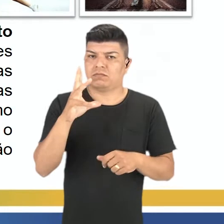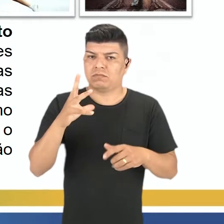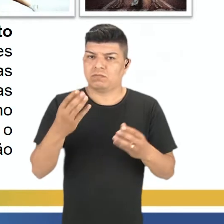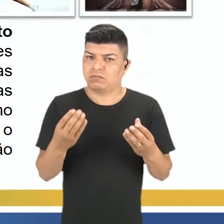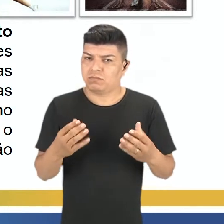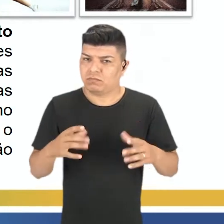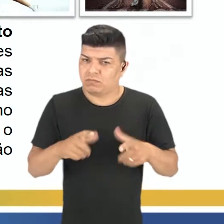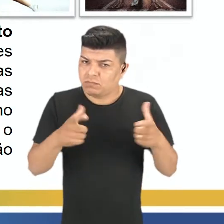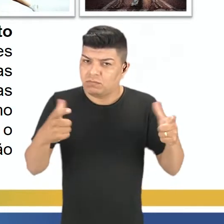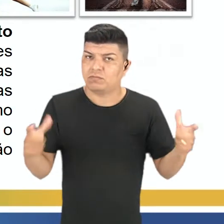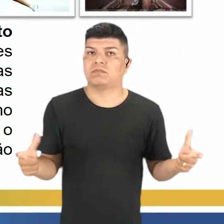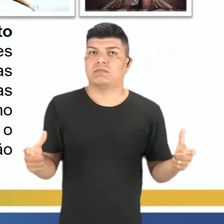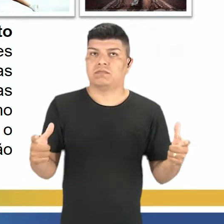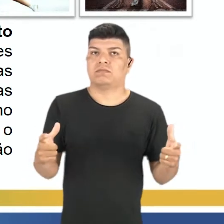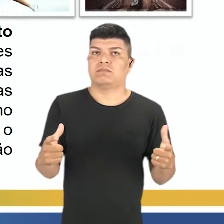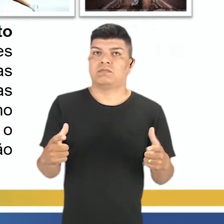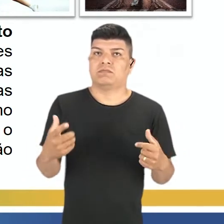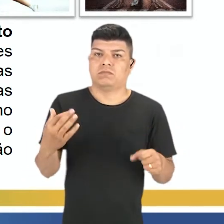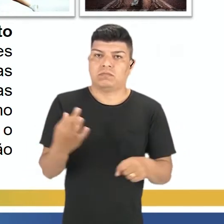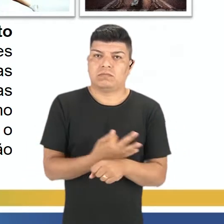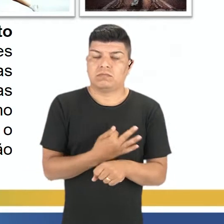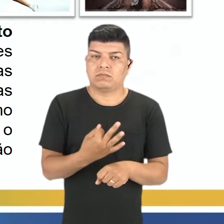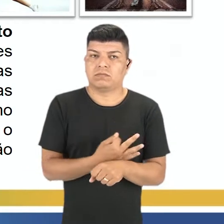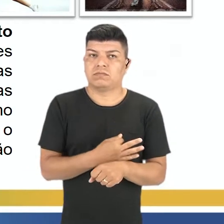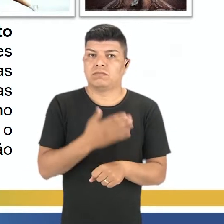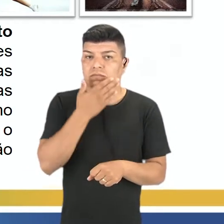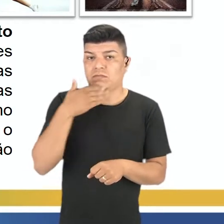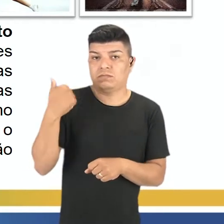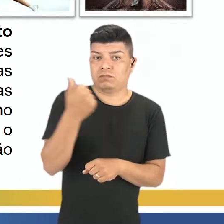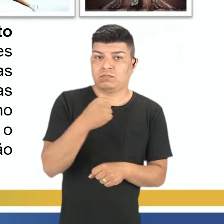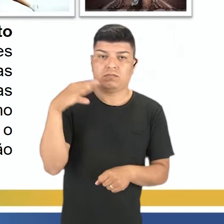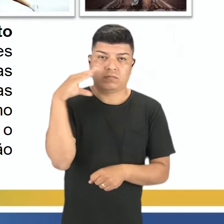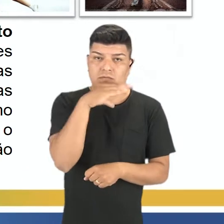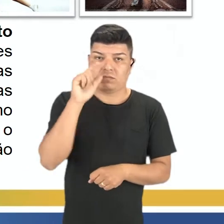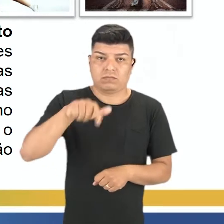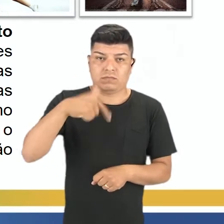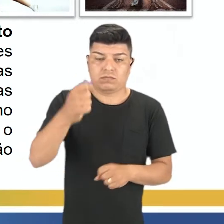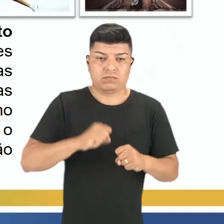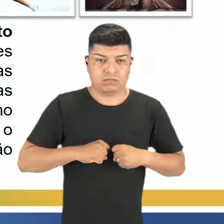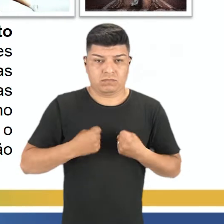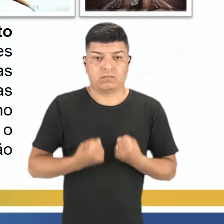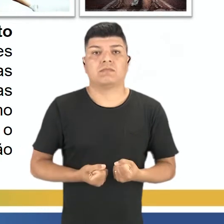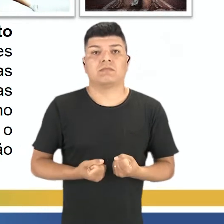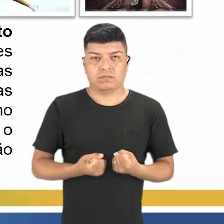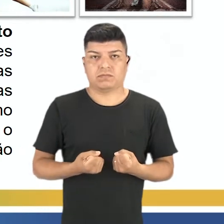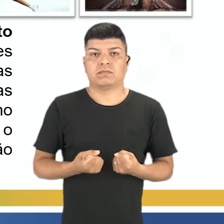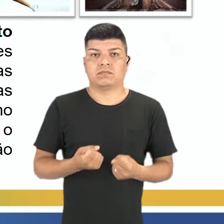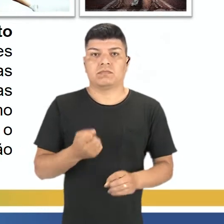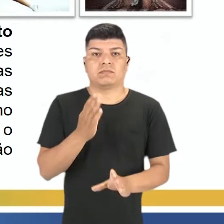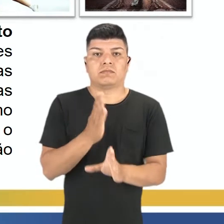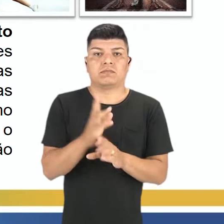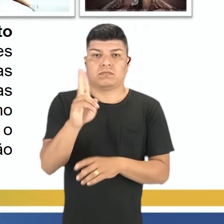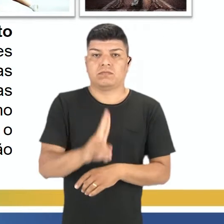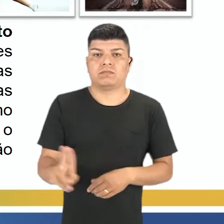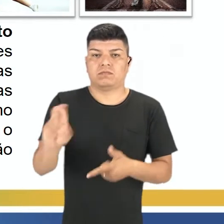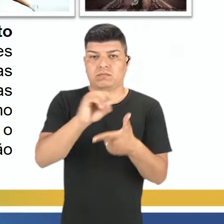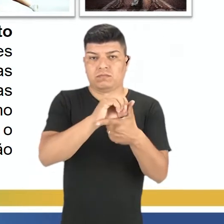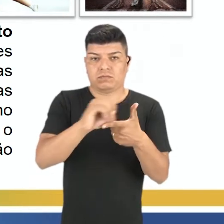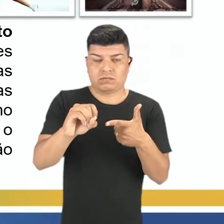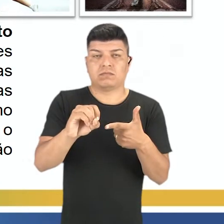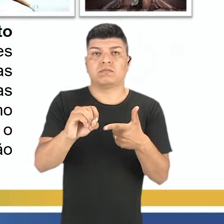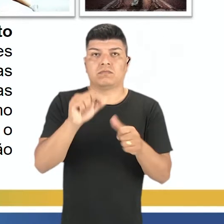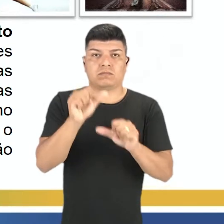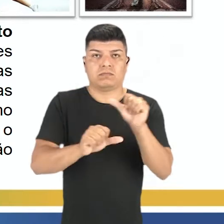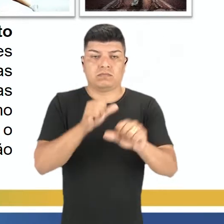fadiga, e se recuperando com rapidez depois de esforço. Esse esforço é mantido devido à utilização de oxigênio, que converte